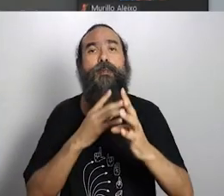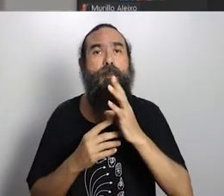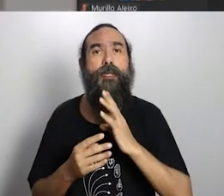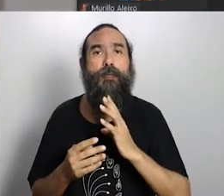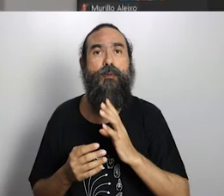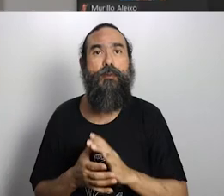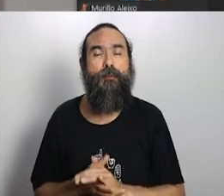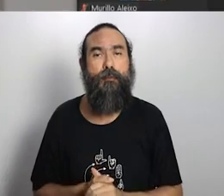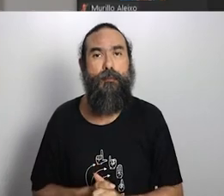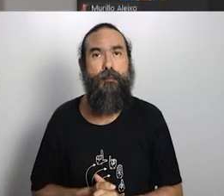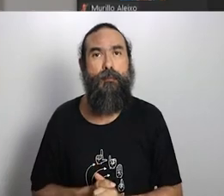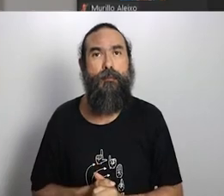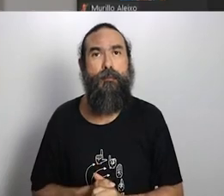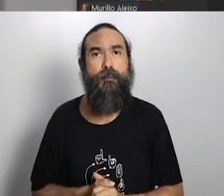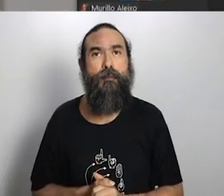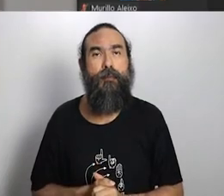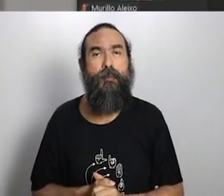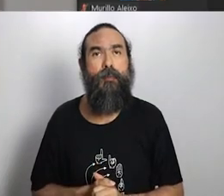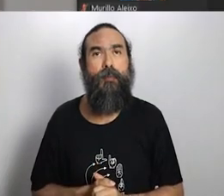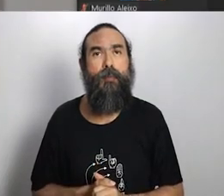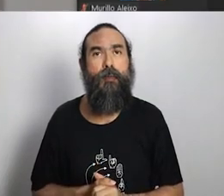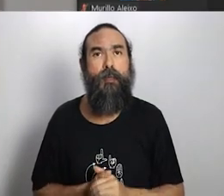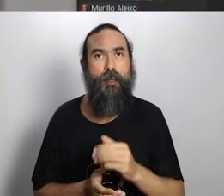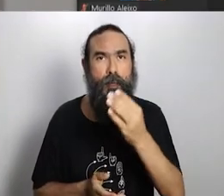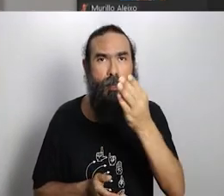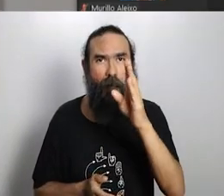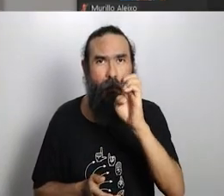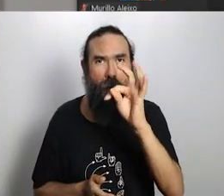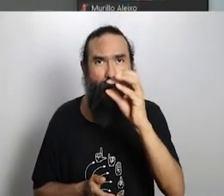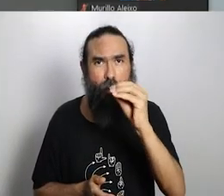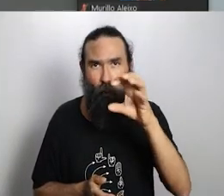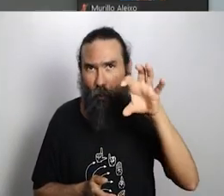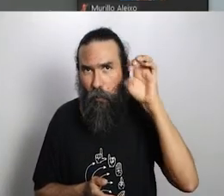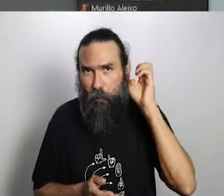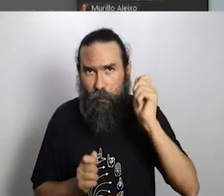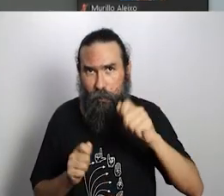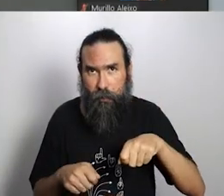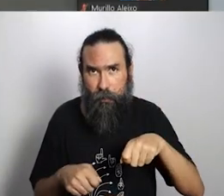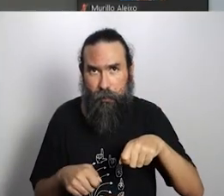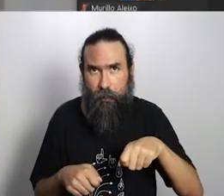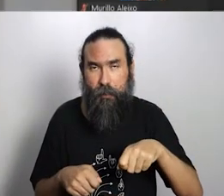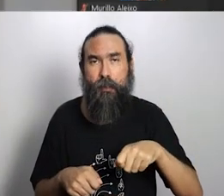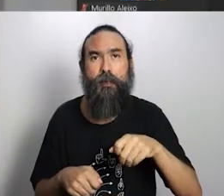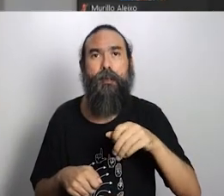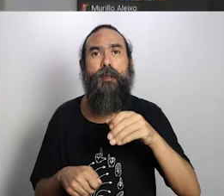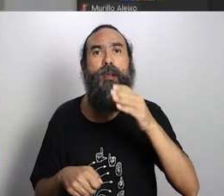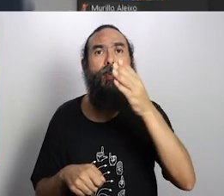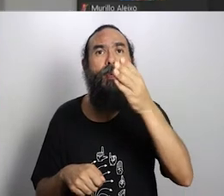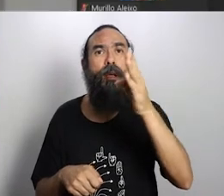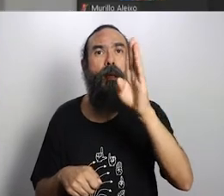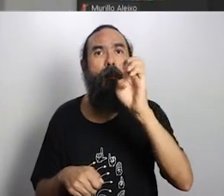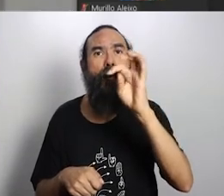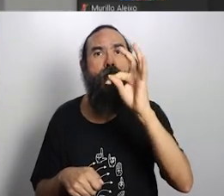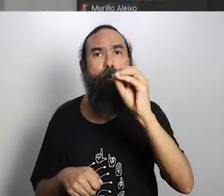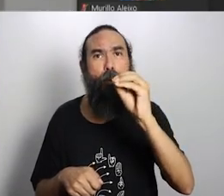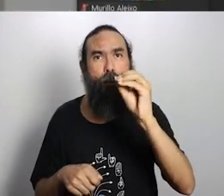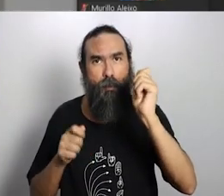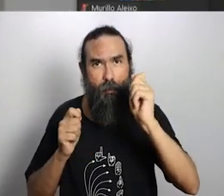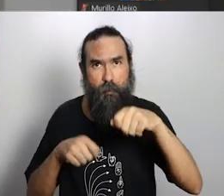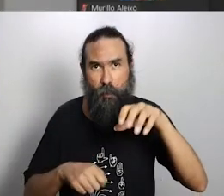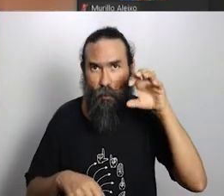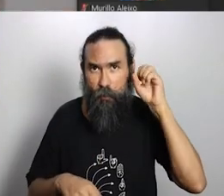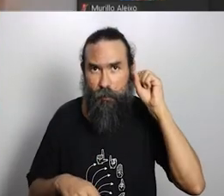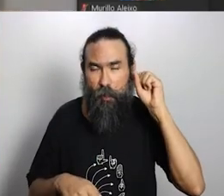Beto, você está ouvindo? Estou ouvindo agora. Pronto. Eu queria muito... Essa conversa, ela agora